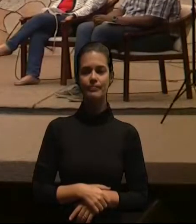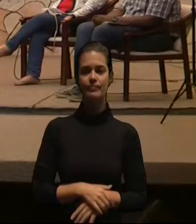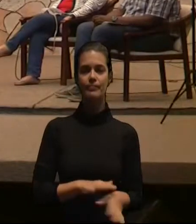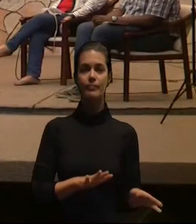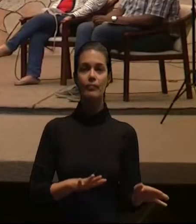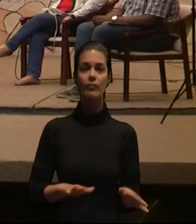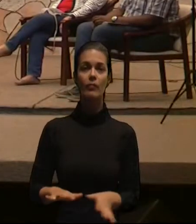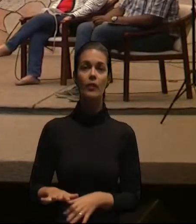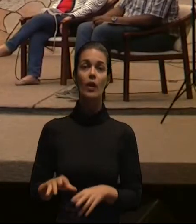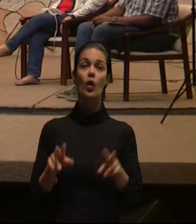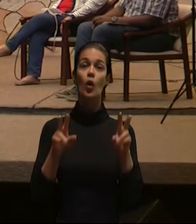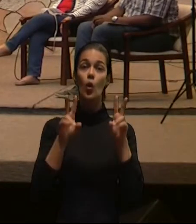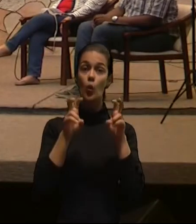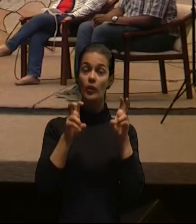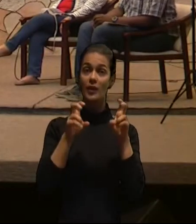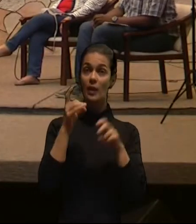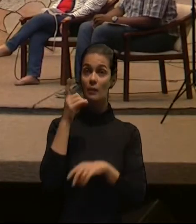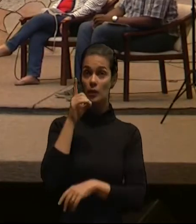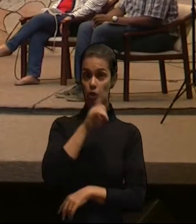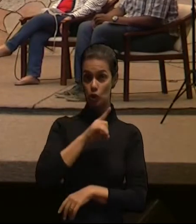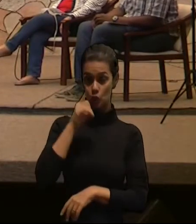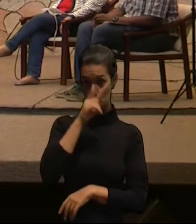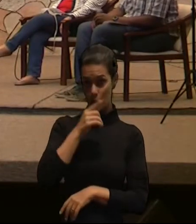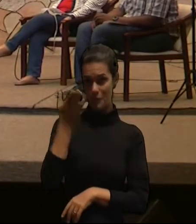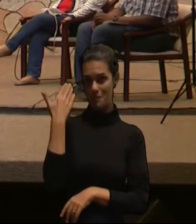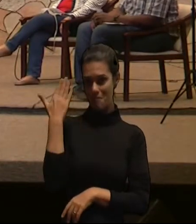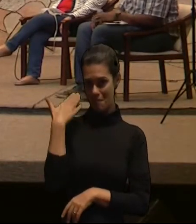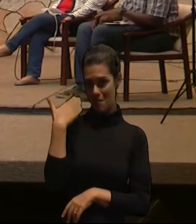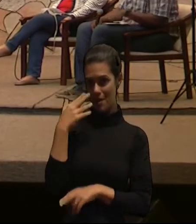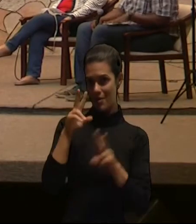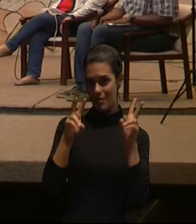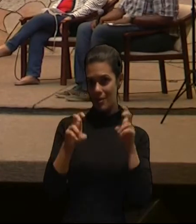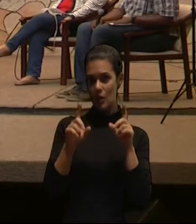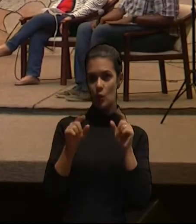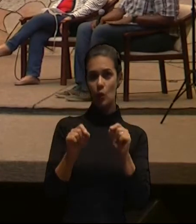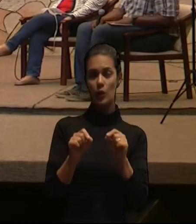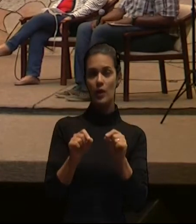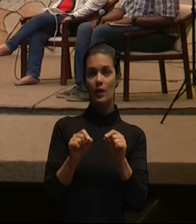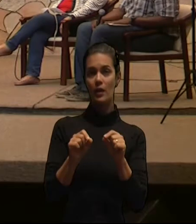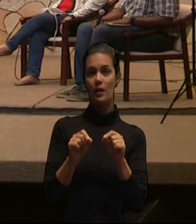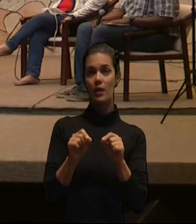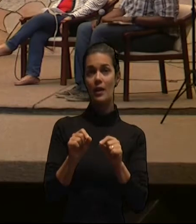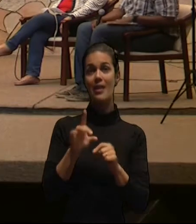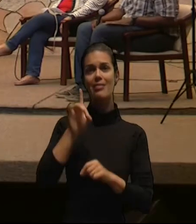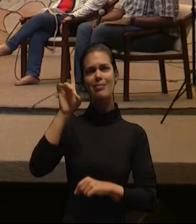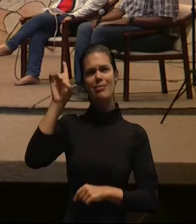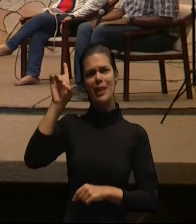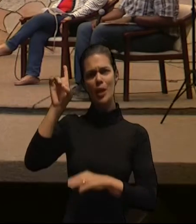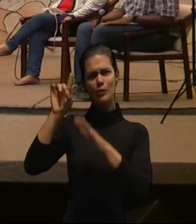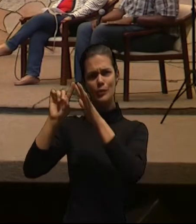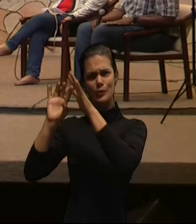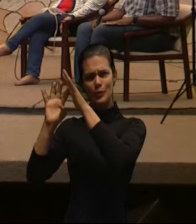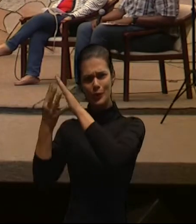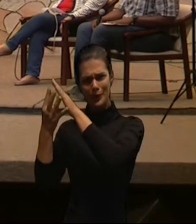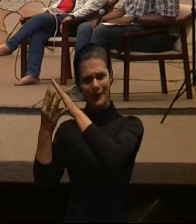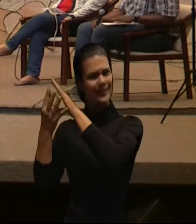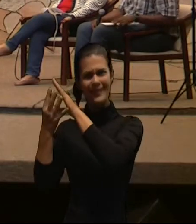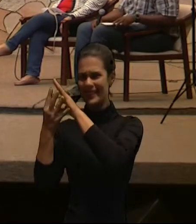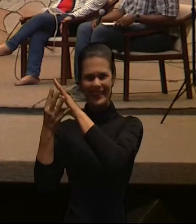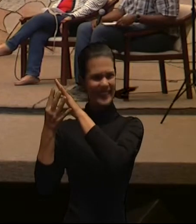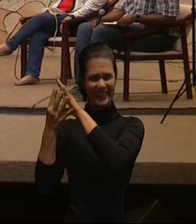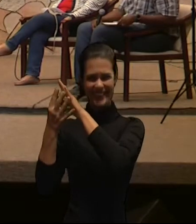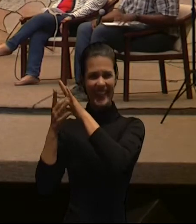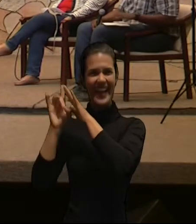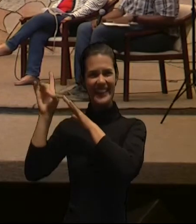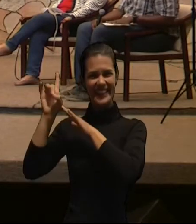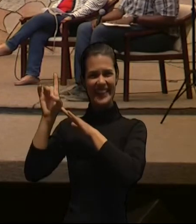no domingo próximo passado pela manhã foi exatamente sobre isso. Não há confinamento para Deus. E nós podemos perceber no